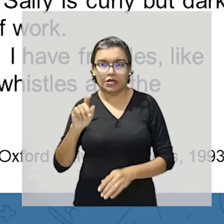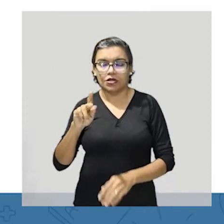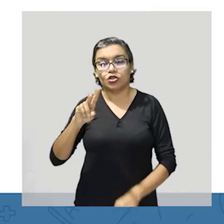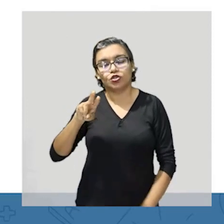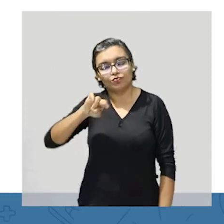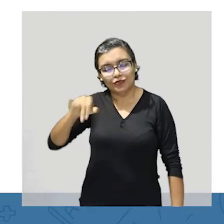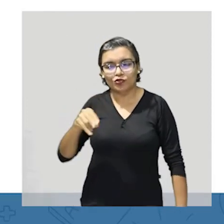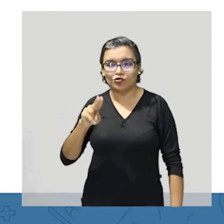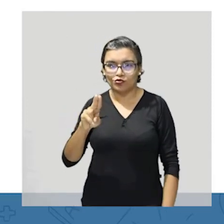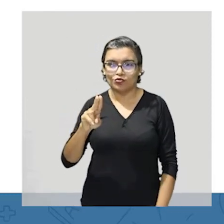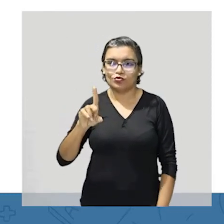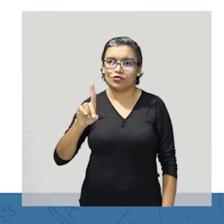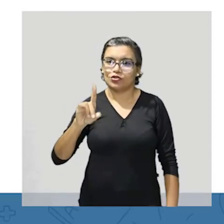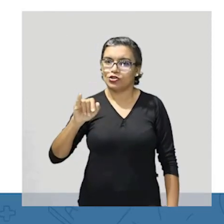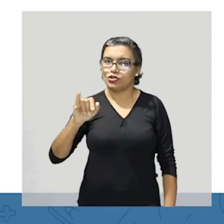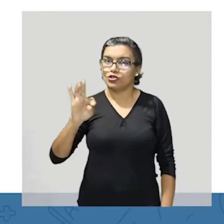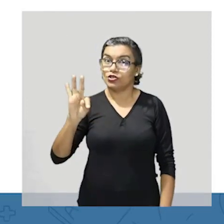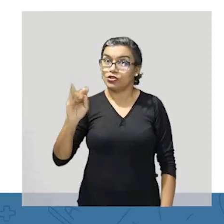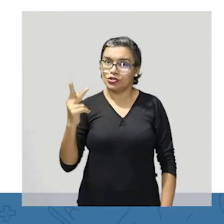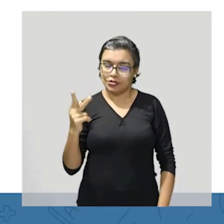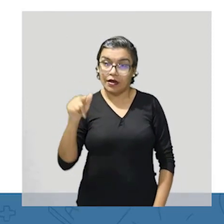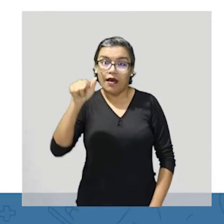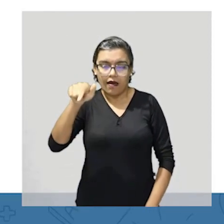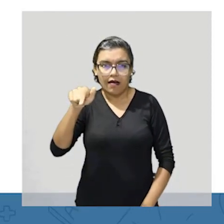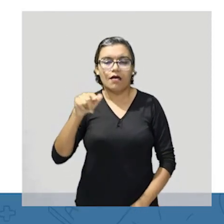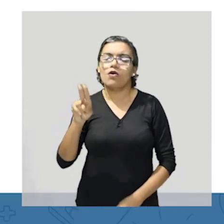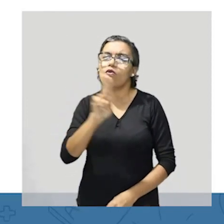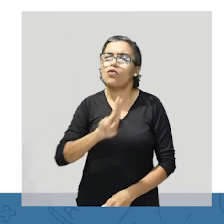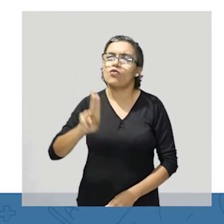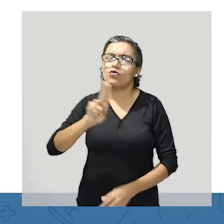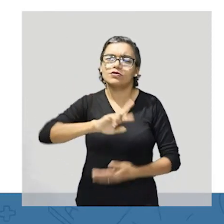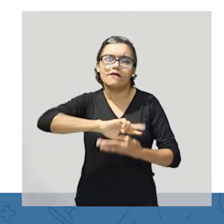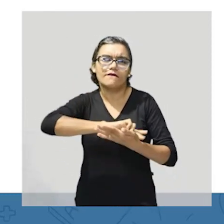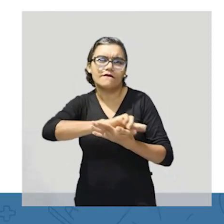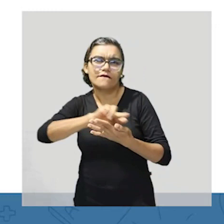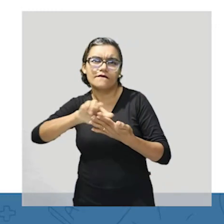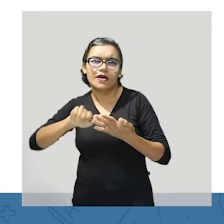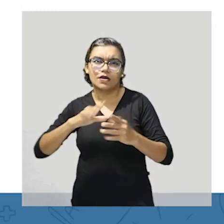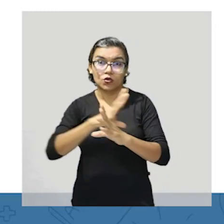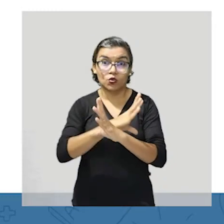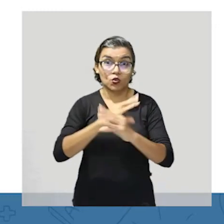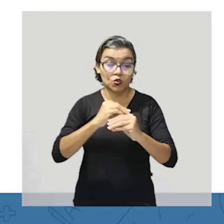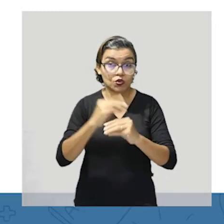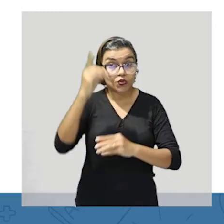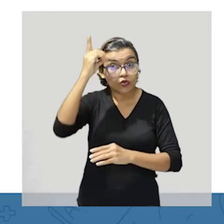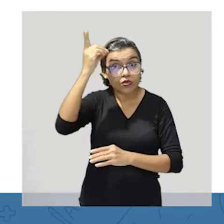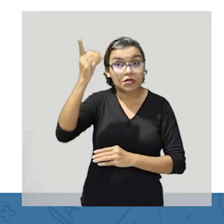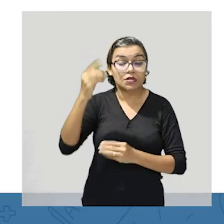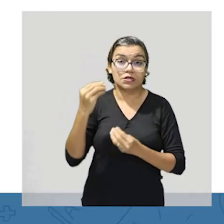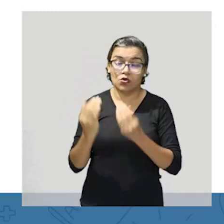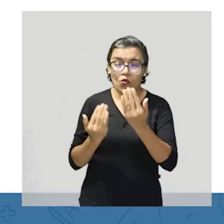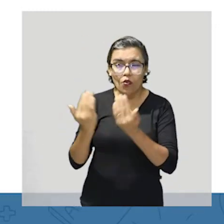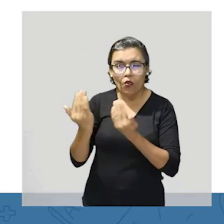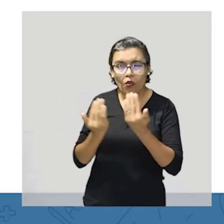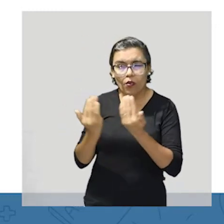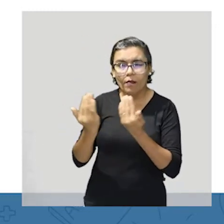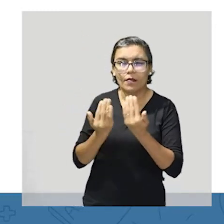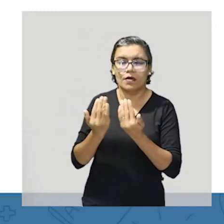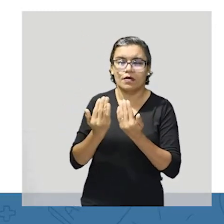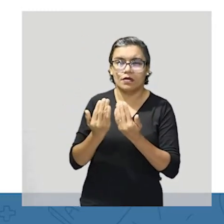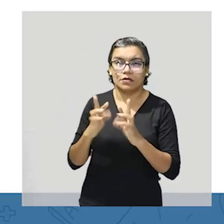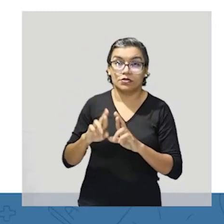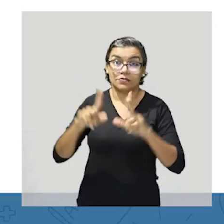de. Ou seja, lá no texto ela usa várias conjunções com a ideia de comparar